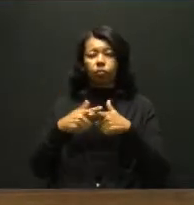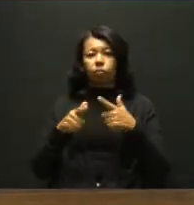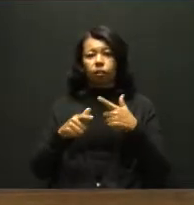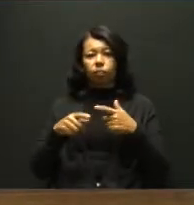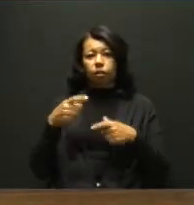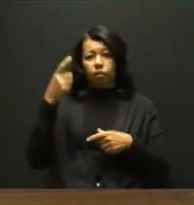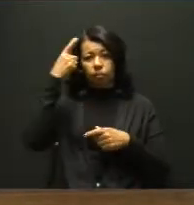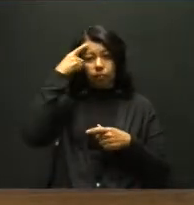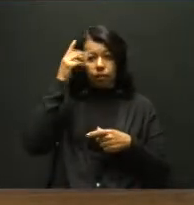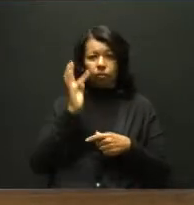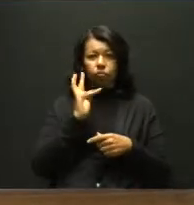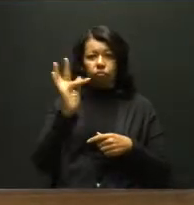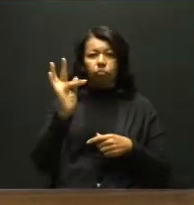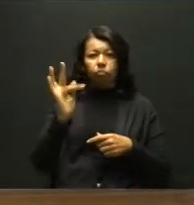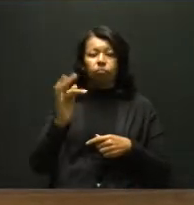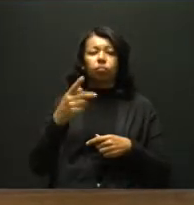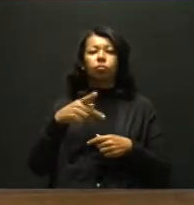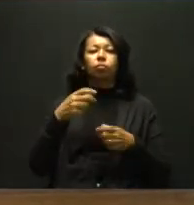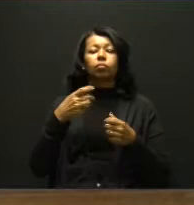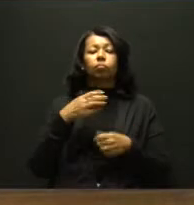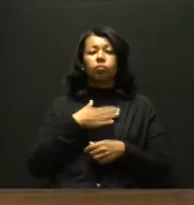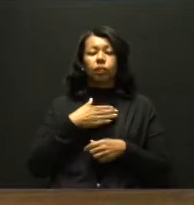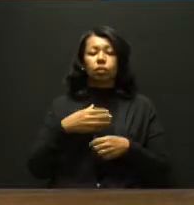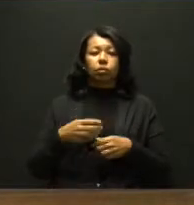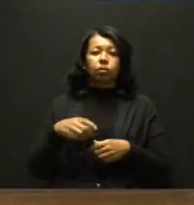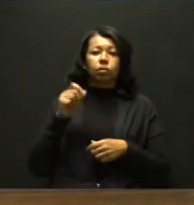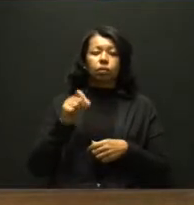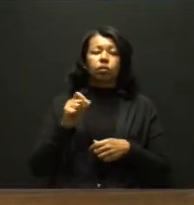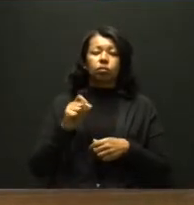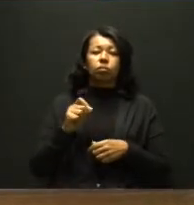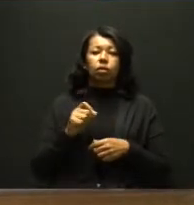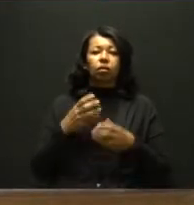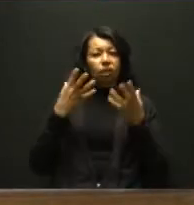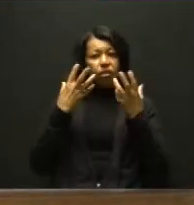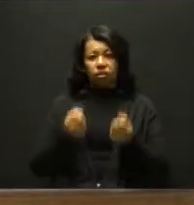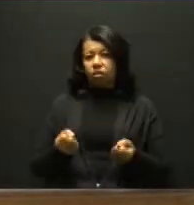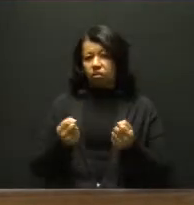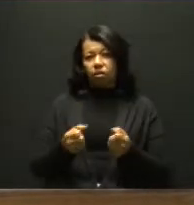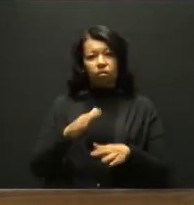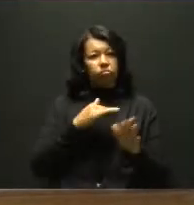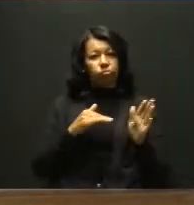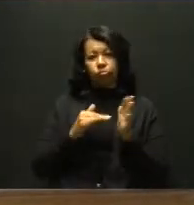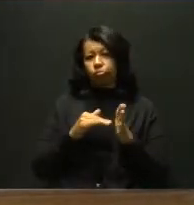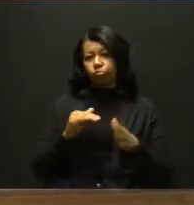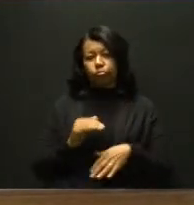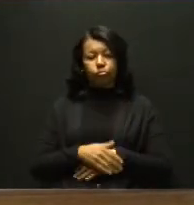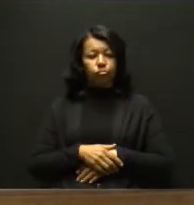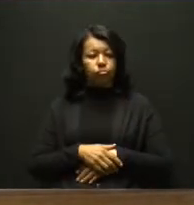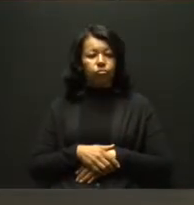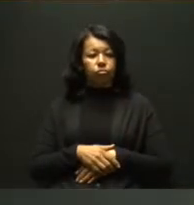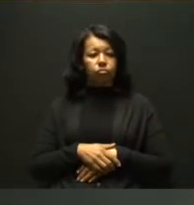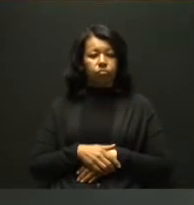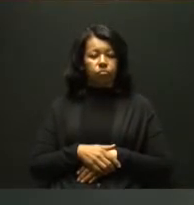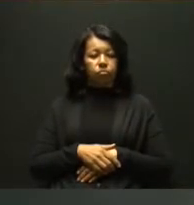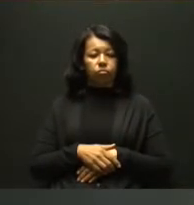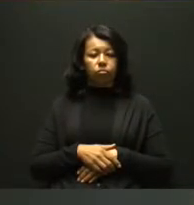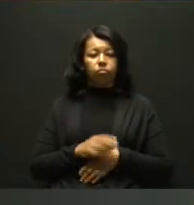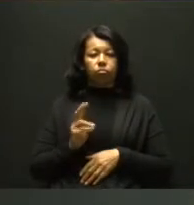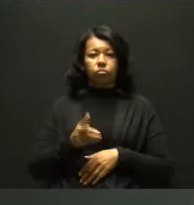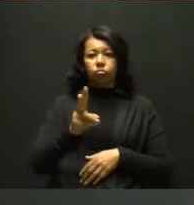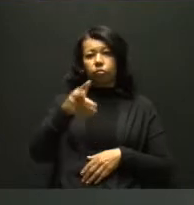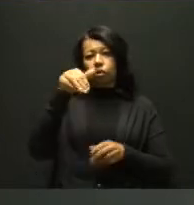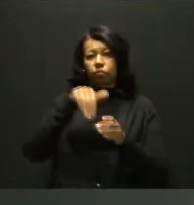é aceitar o estuprador e cuidar do aborto que ainda não foi enterrado sobre a selecção isso muito obrigado continua em